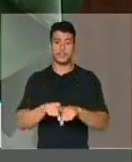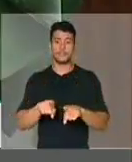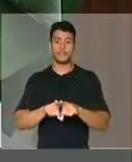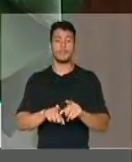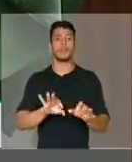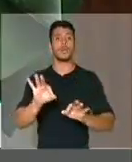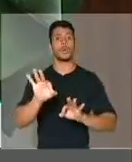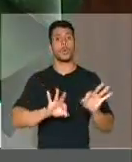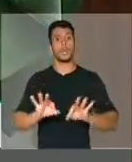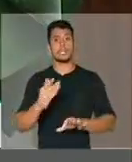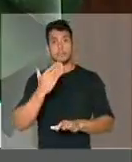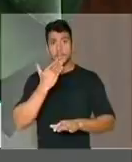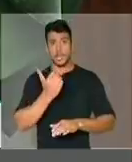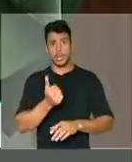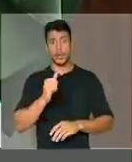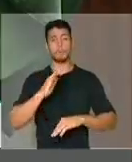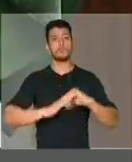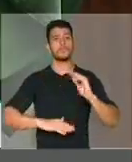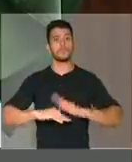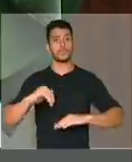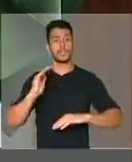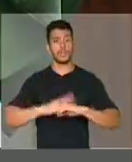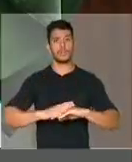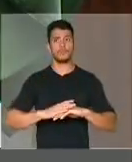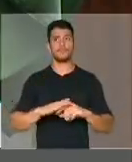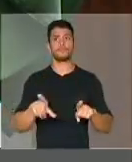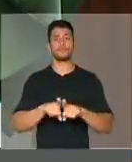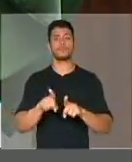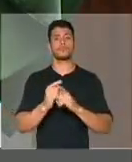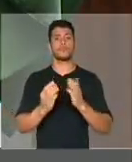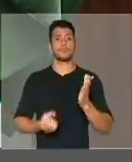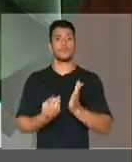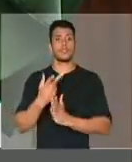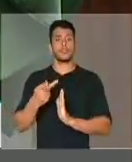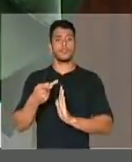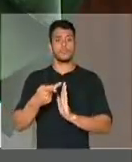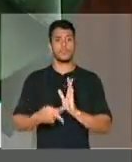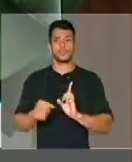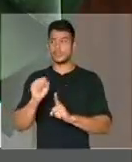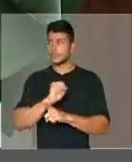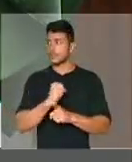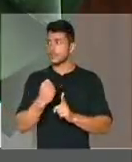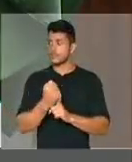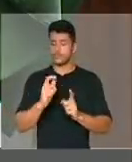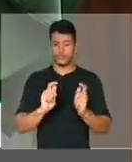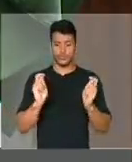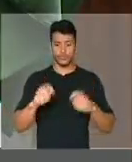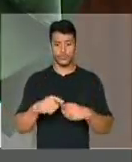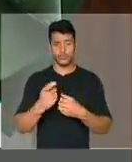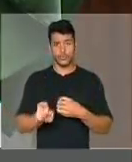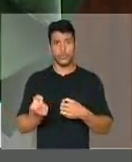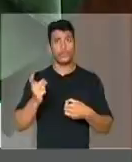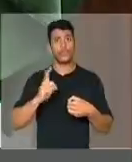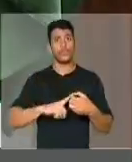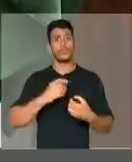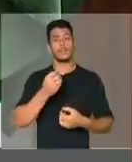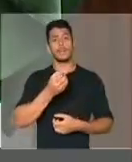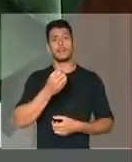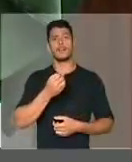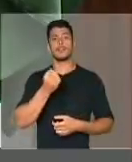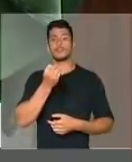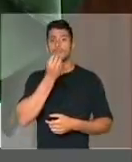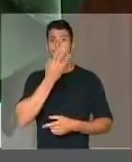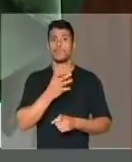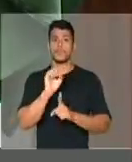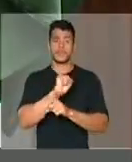para reestruturar seus órgãos e para desenvolver políticas sociais que permitam o retorno do bem social,